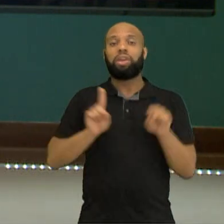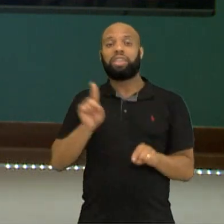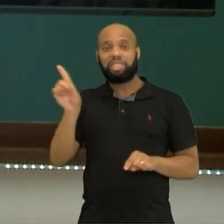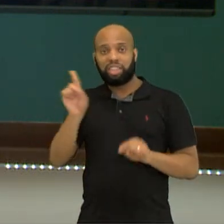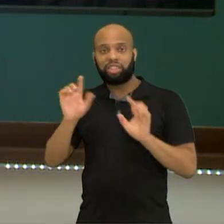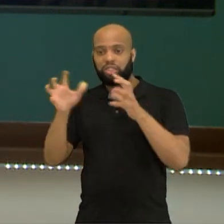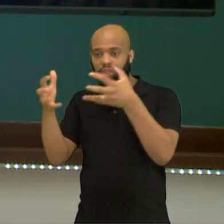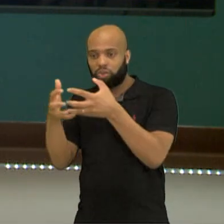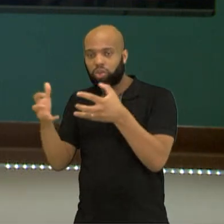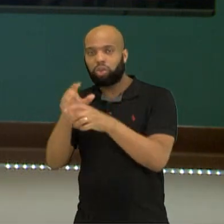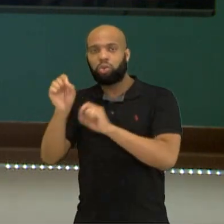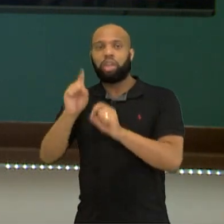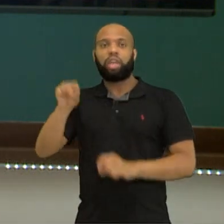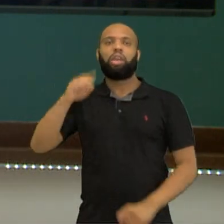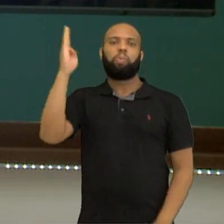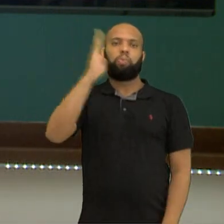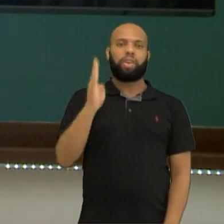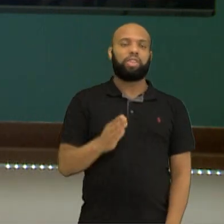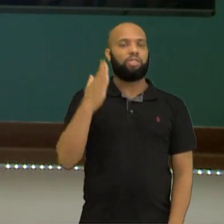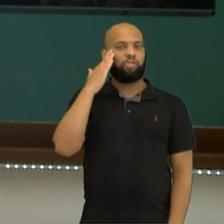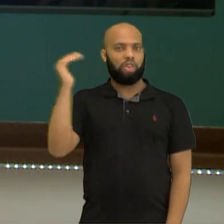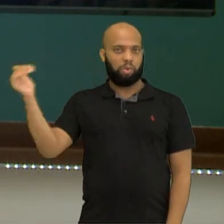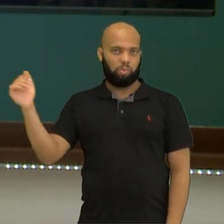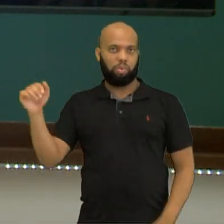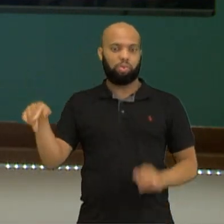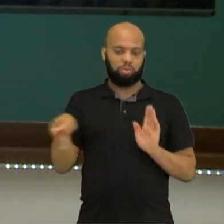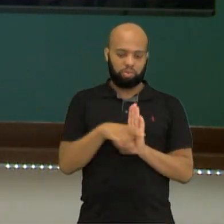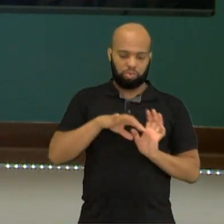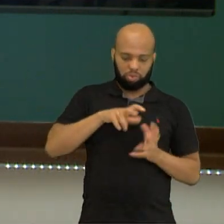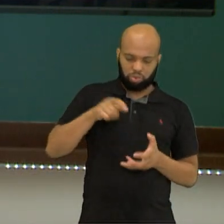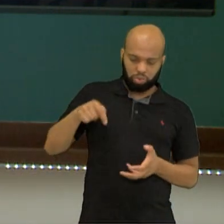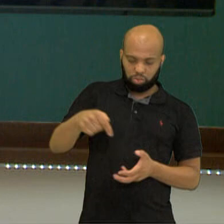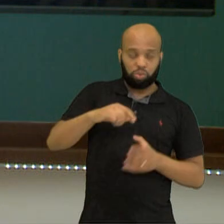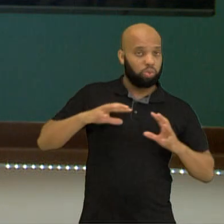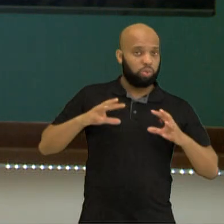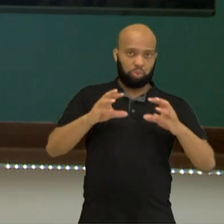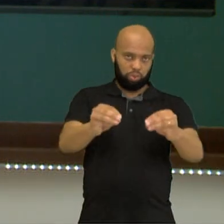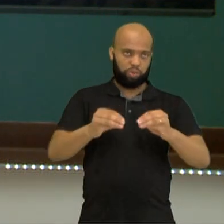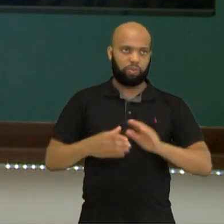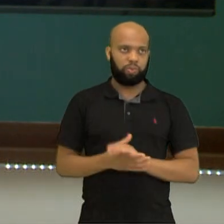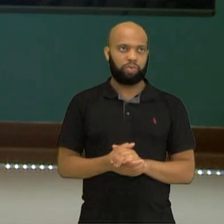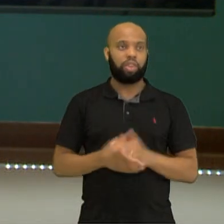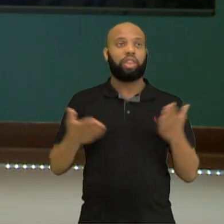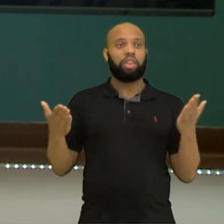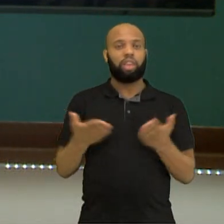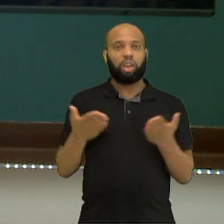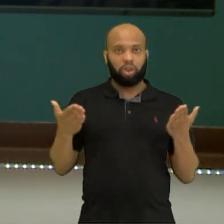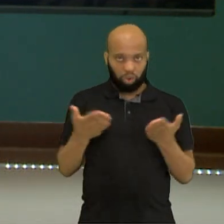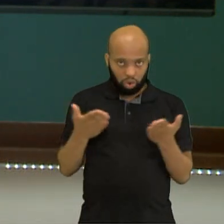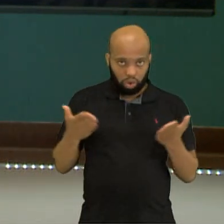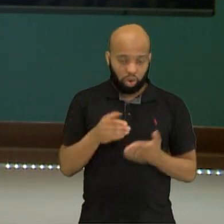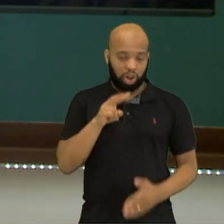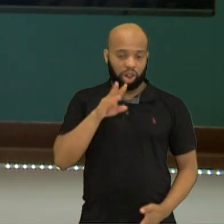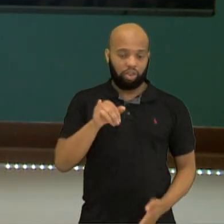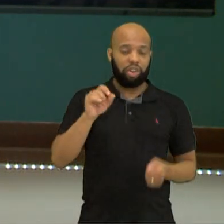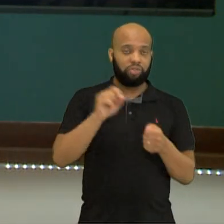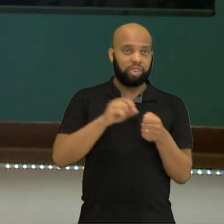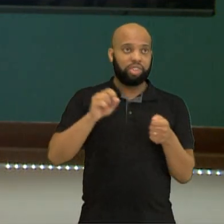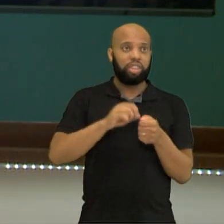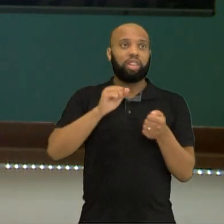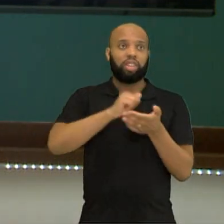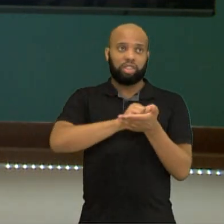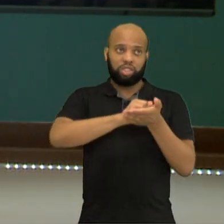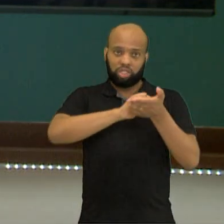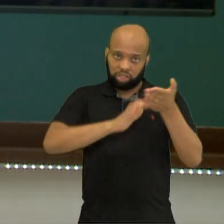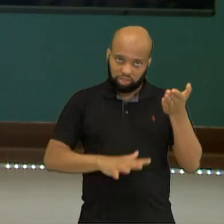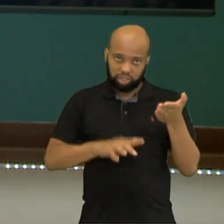Barbatuques são um grupo brasileiro conhecido no mundo inteiro. Agora que nós falamos um pouco sobre os barbatuques,